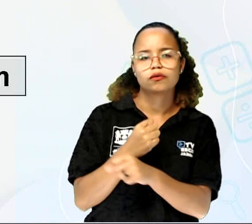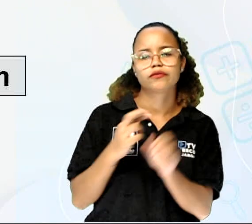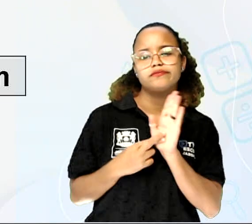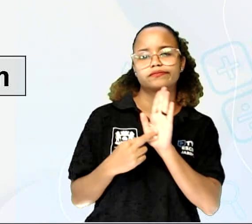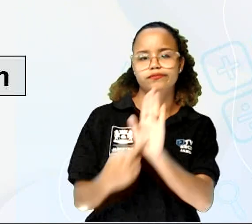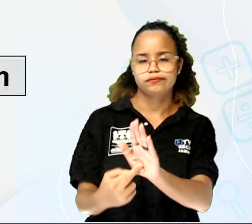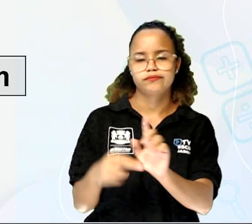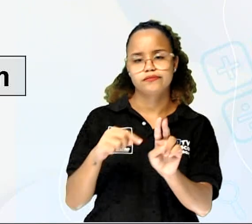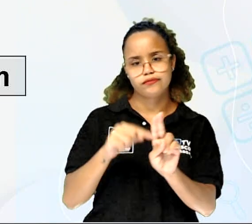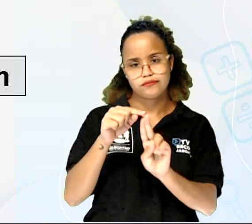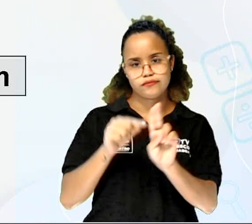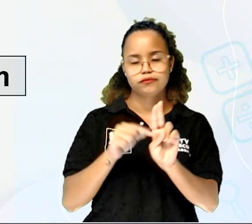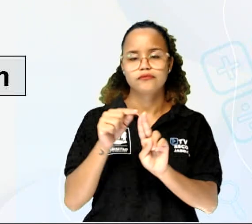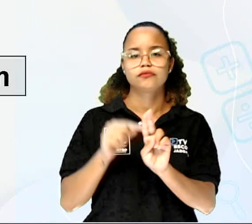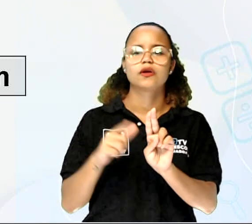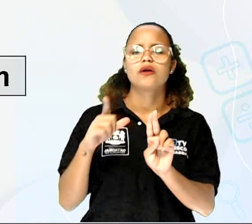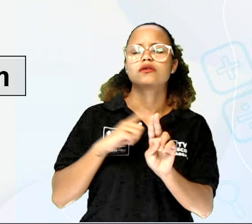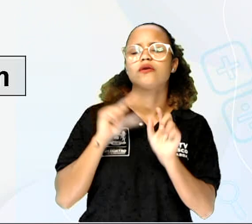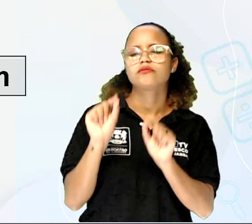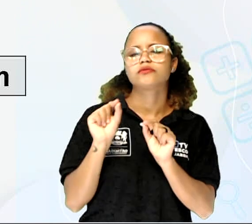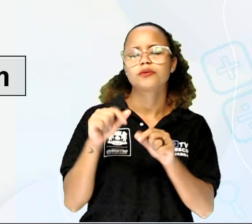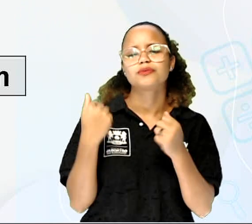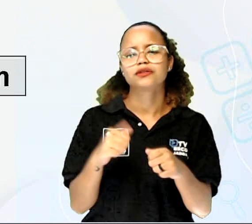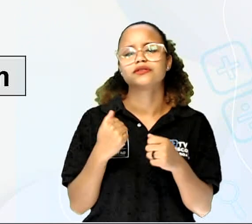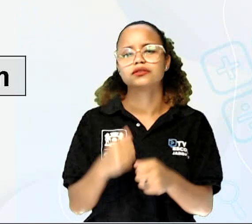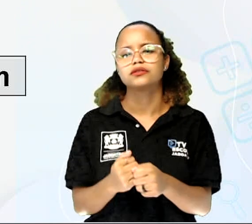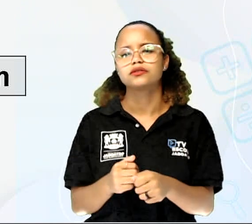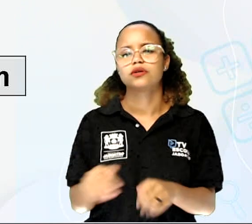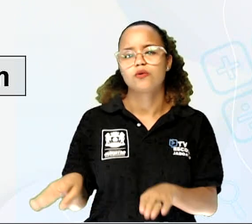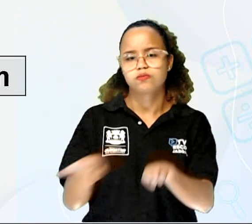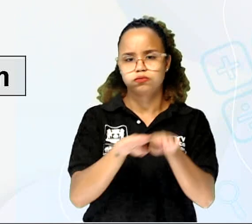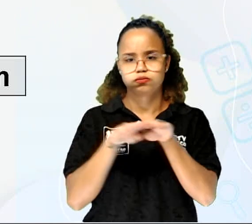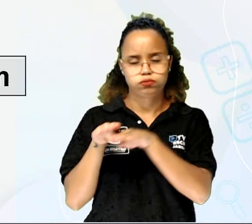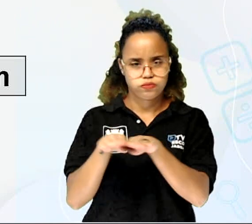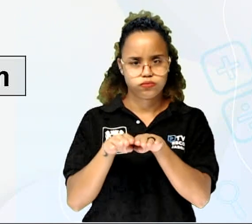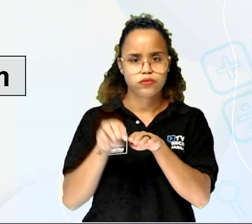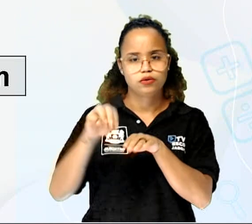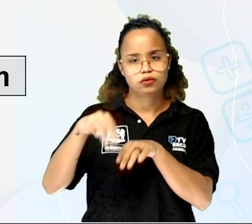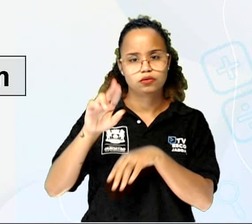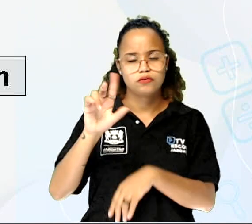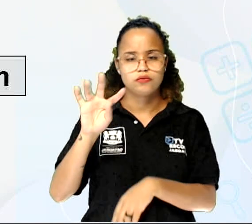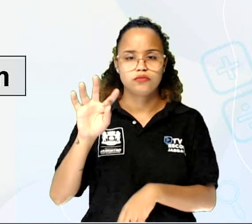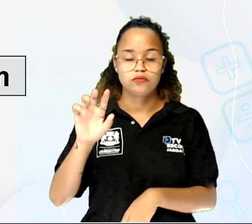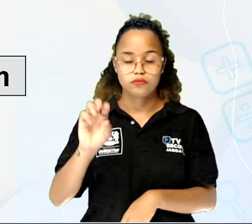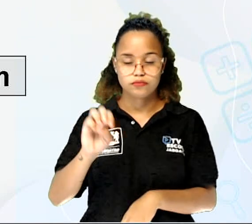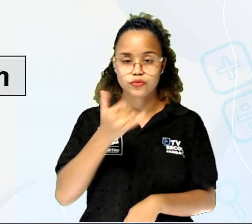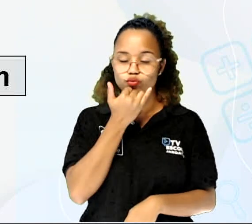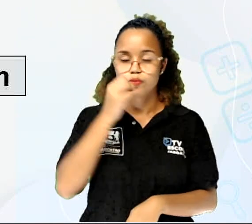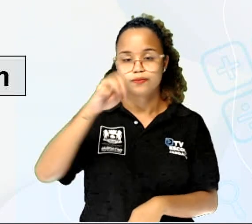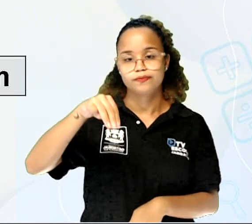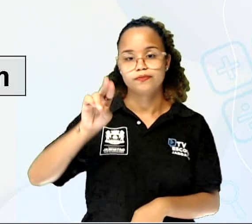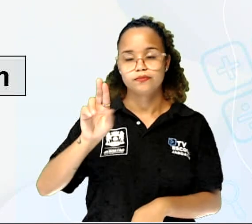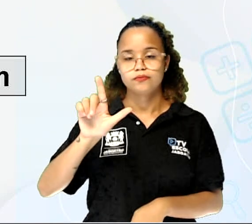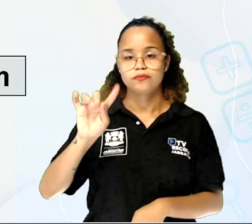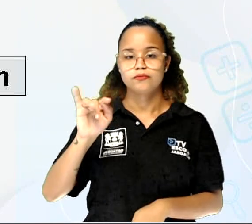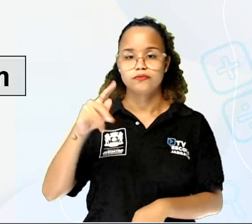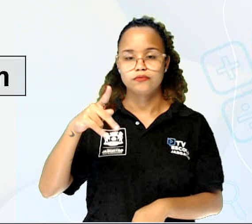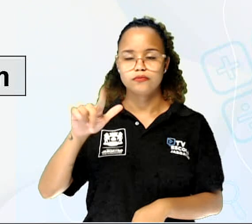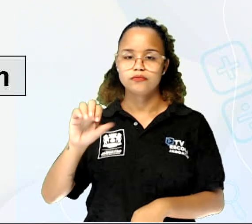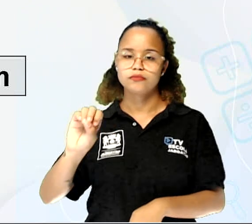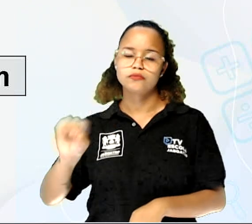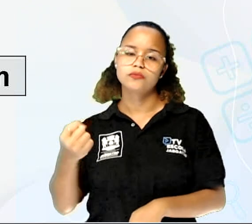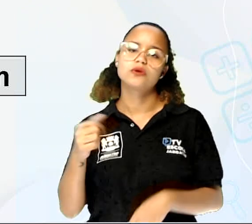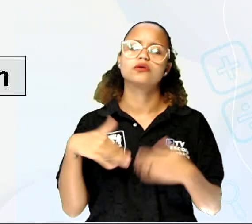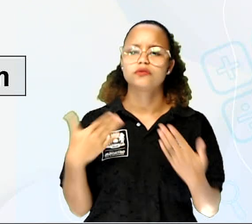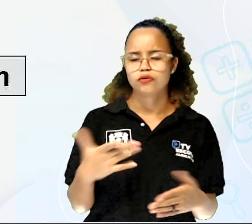as unidades de medida exigem que elas estejam na mesma categoria de múltiplos ou submúltiplos. Para tal, foi criado um esquema